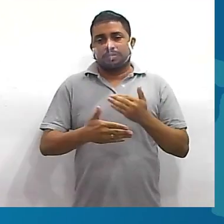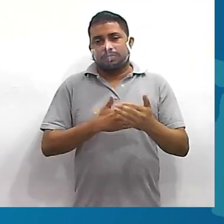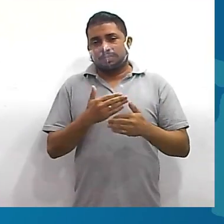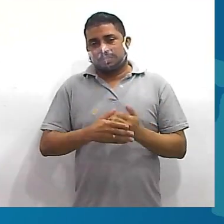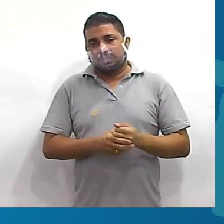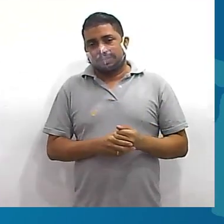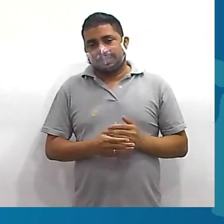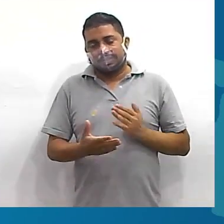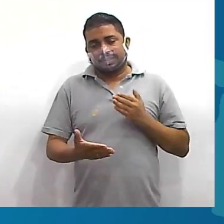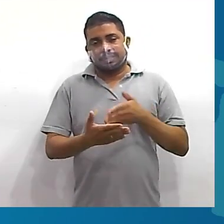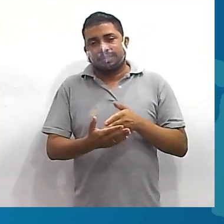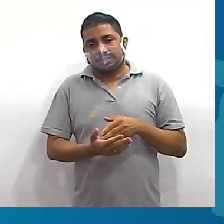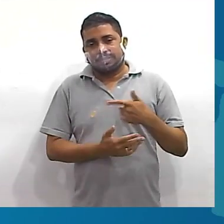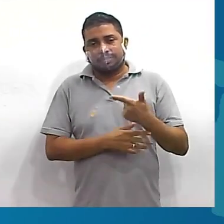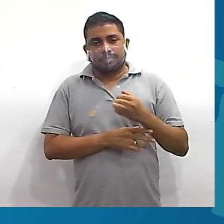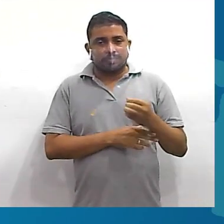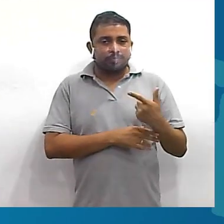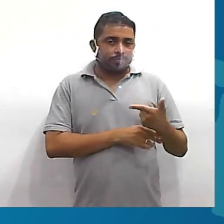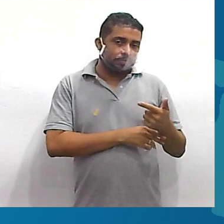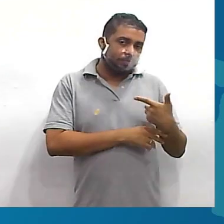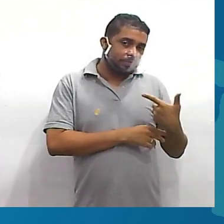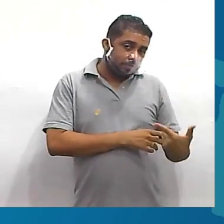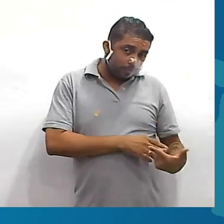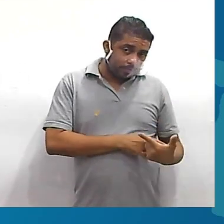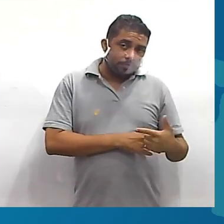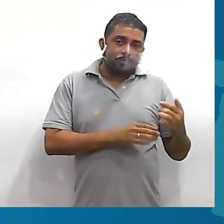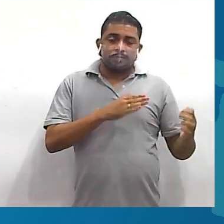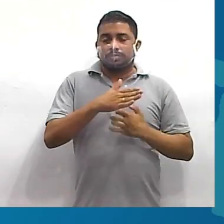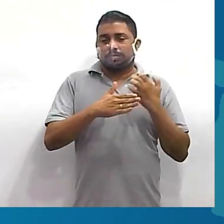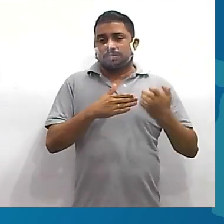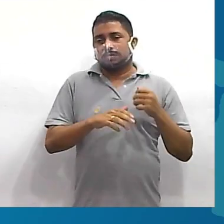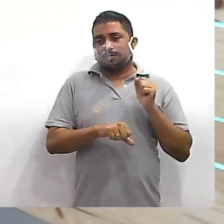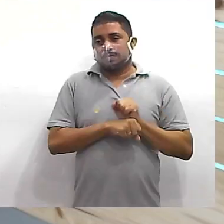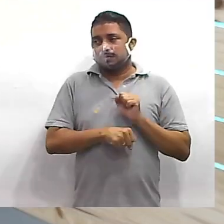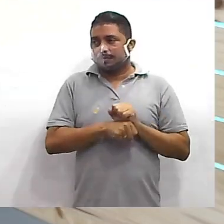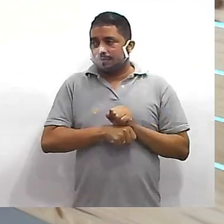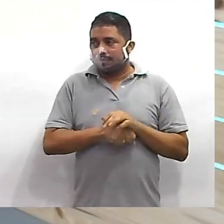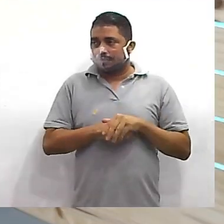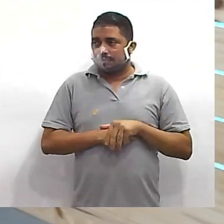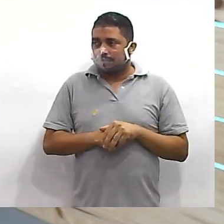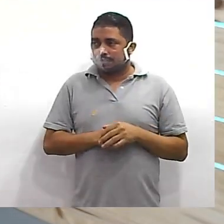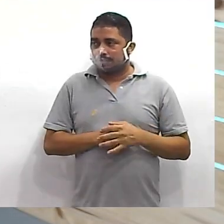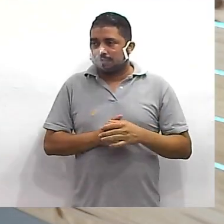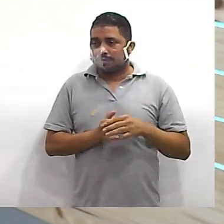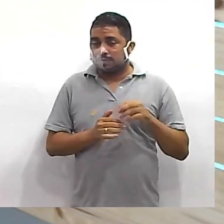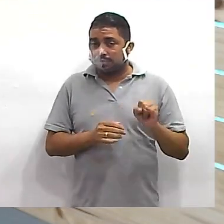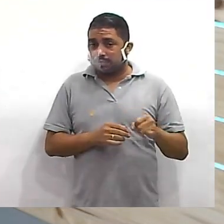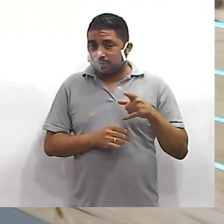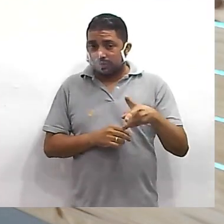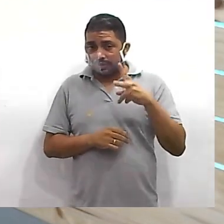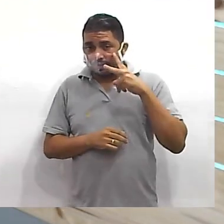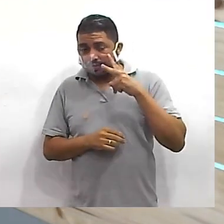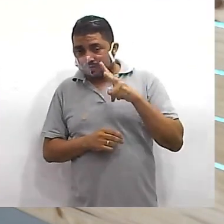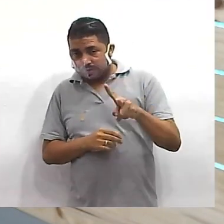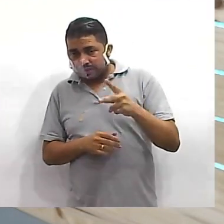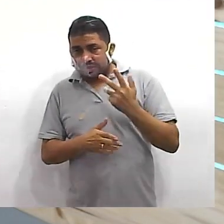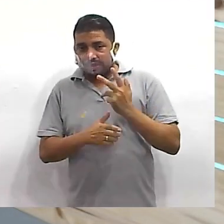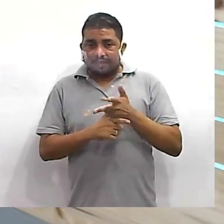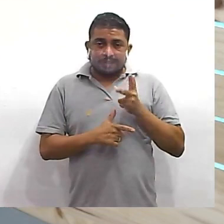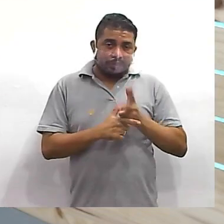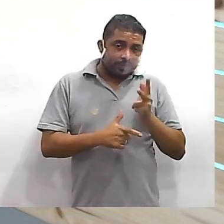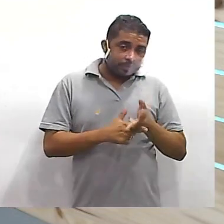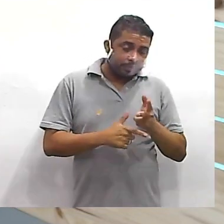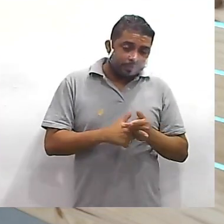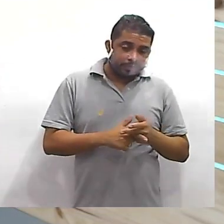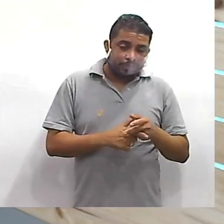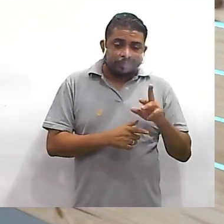aí até 2022, que é o que as empresas acabam esperando, né? É isso aí, André. Se você assistiu a live da Regiane